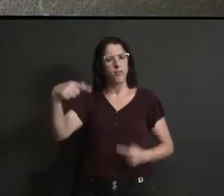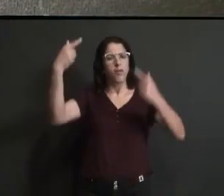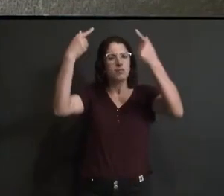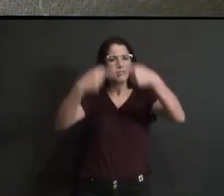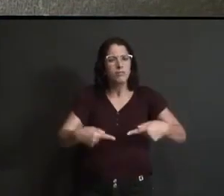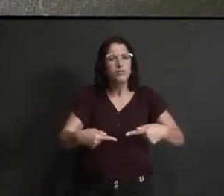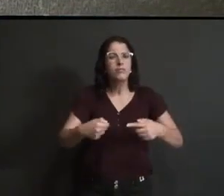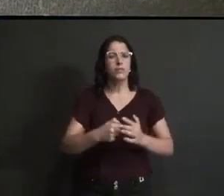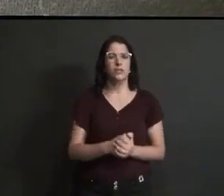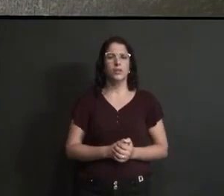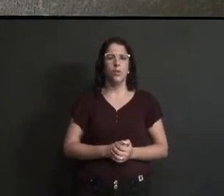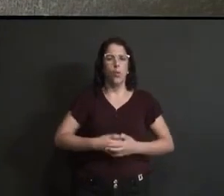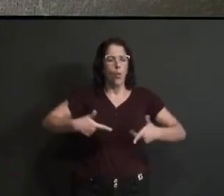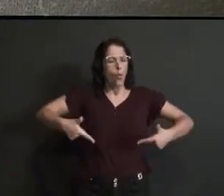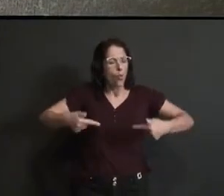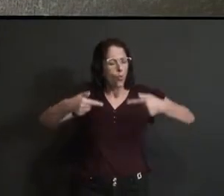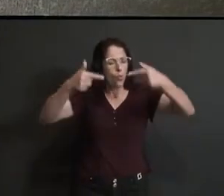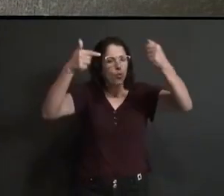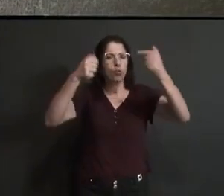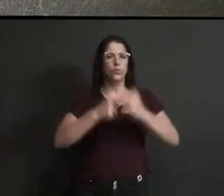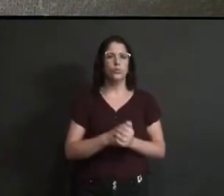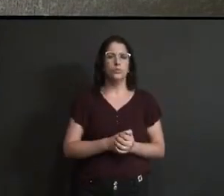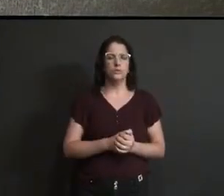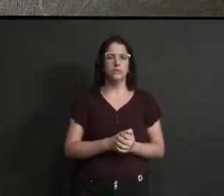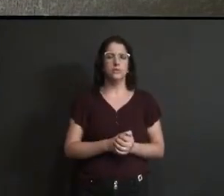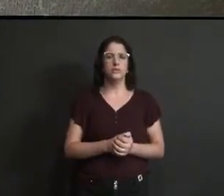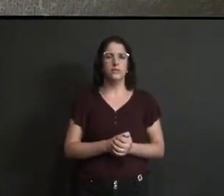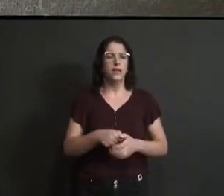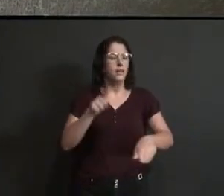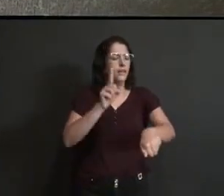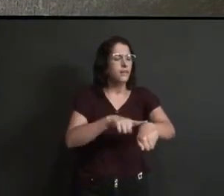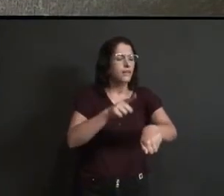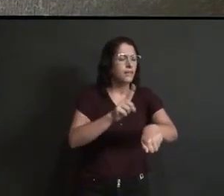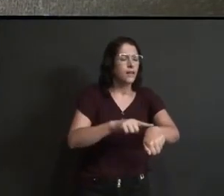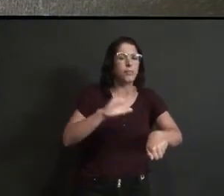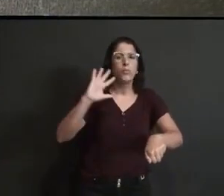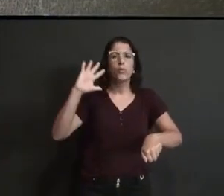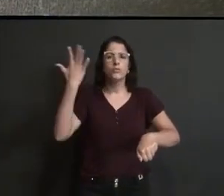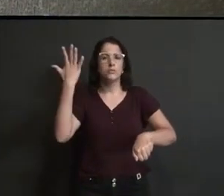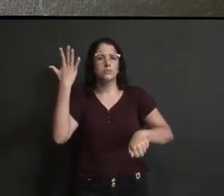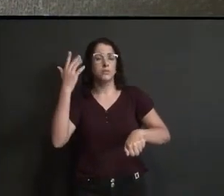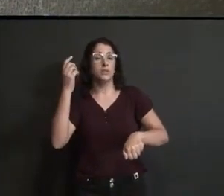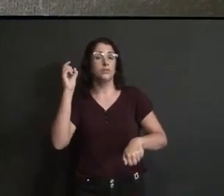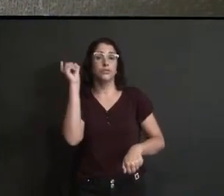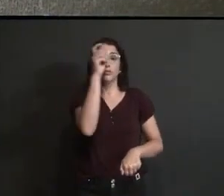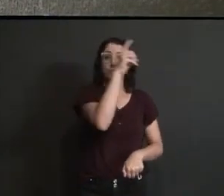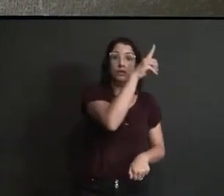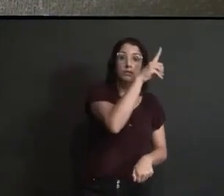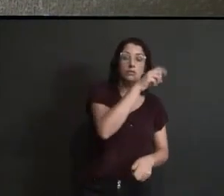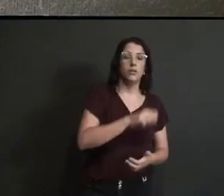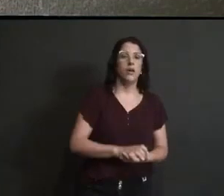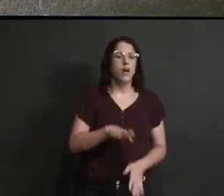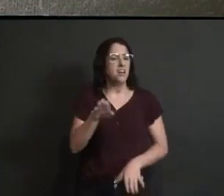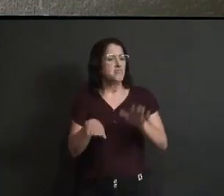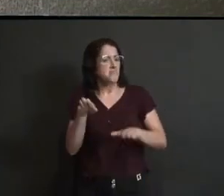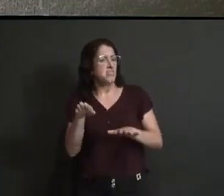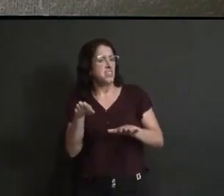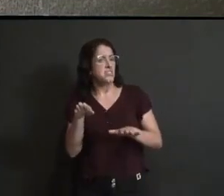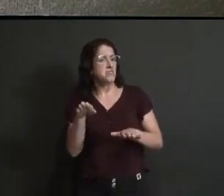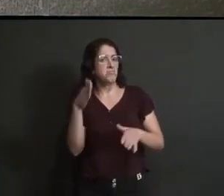em lutas. Nós temos entrado em situações que ainda nós não vimos a promessa